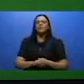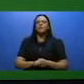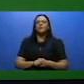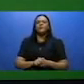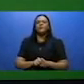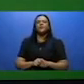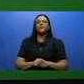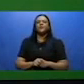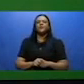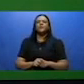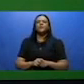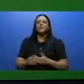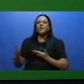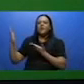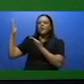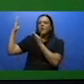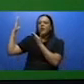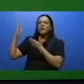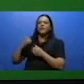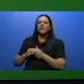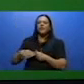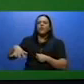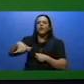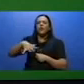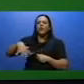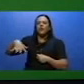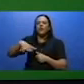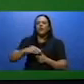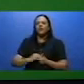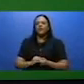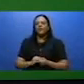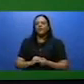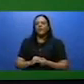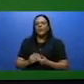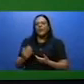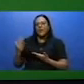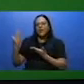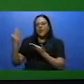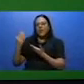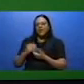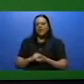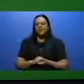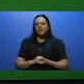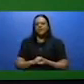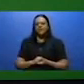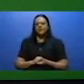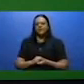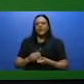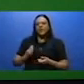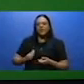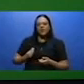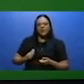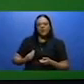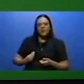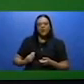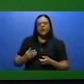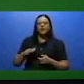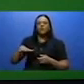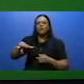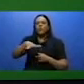Olha a imagem de uma aldeia. Então, eles construíam ali, eles tinham tudo para o sustento deles,